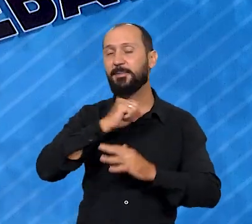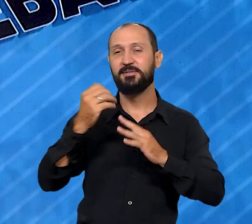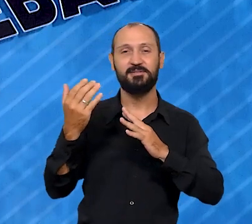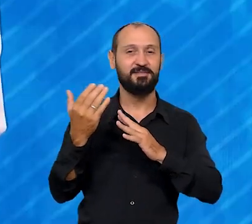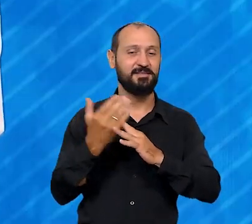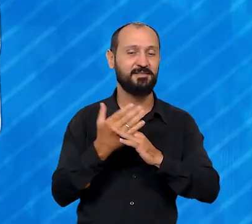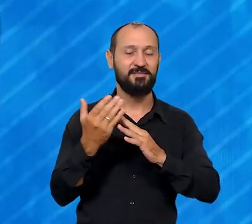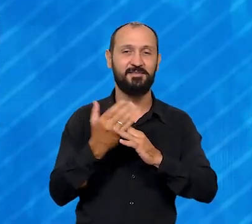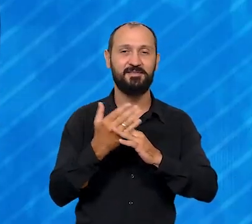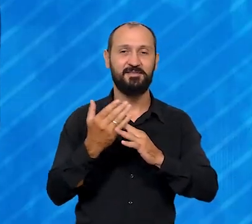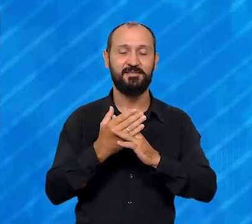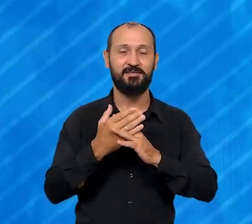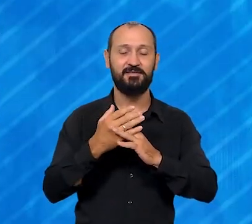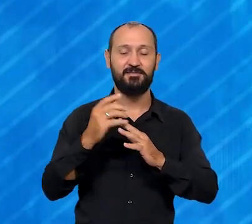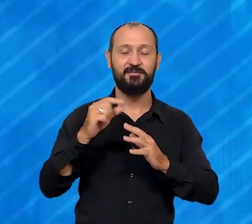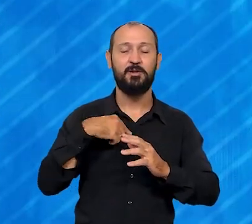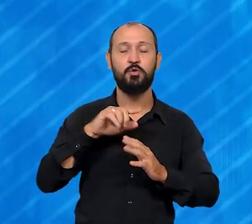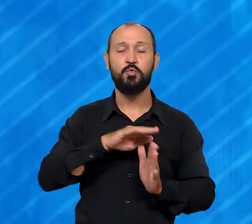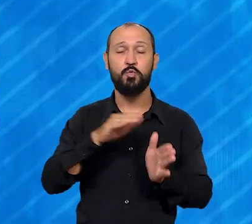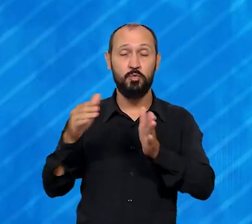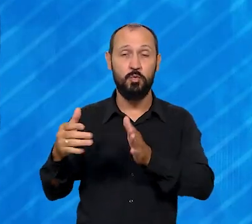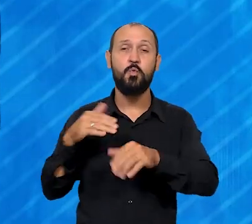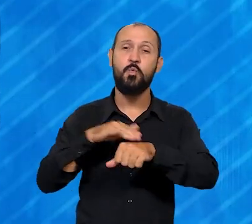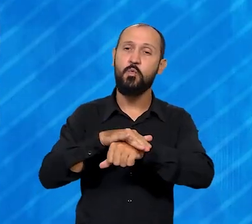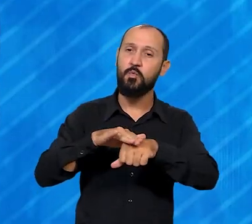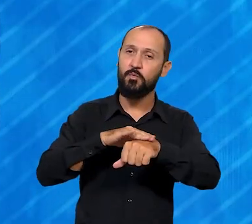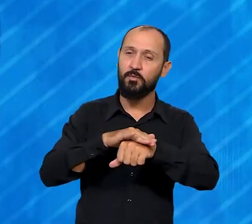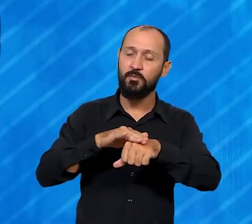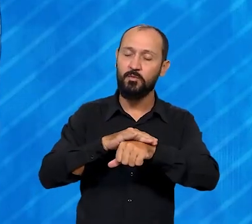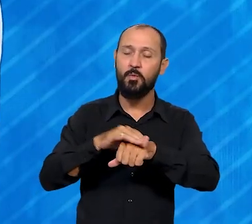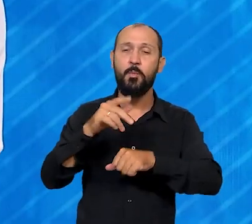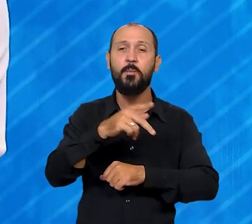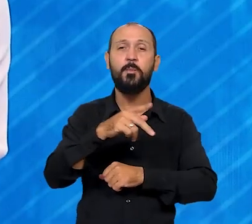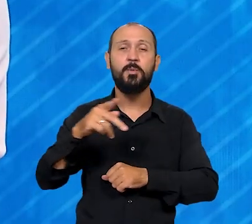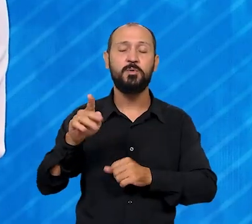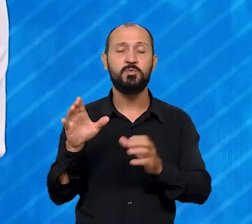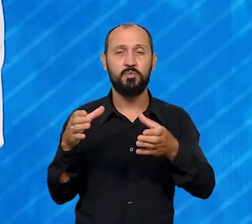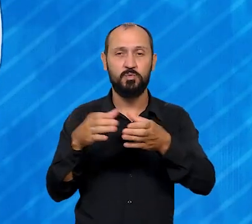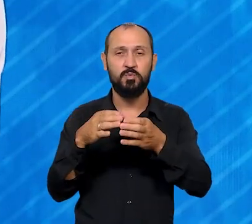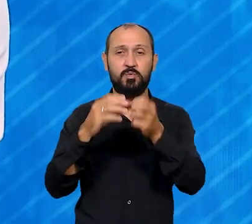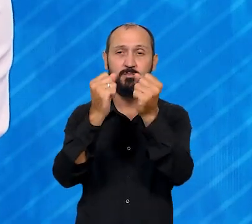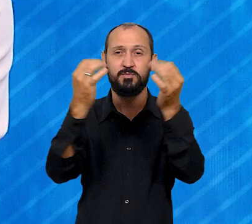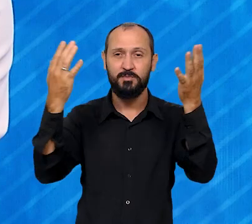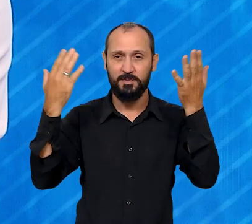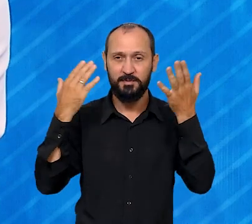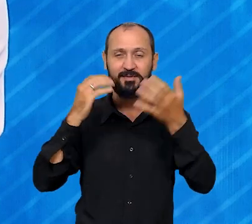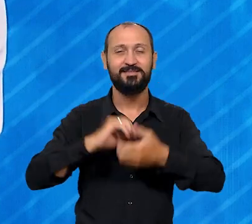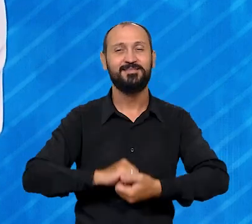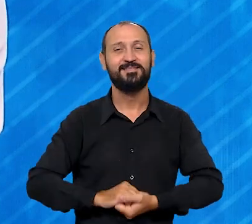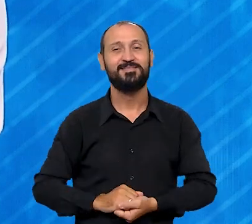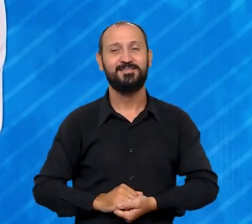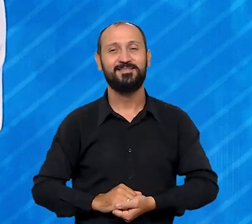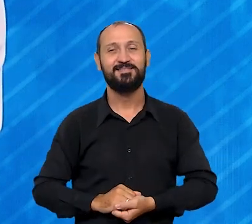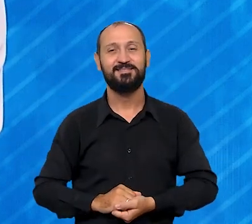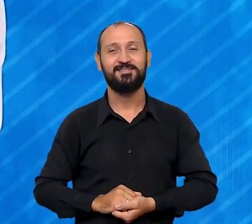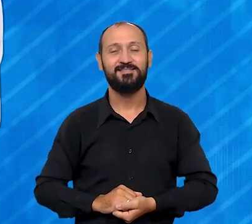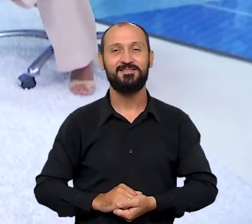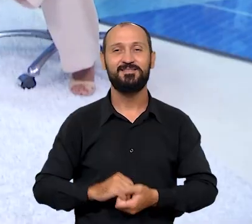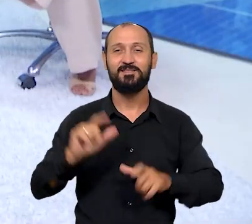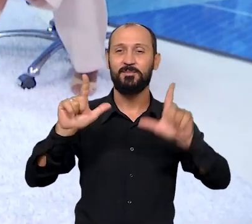chamar. Nós vamos para um breve intervalo e no próximo bloco eu converso com o presidente da Comissão de Meio